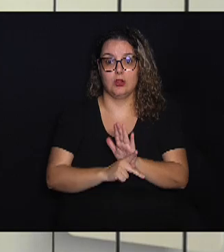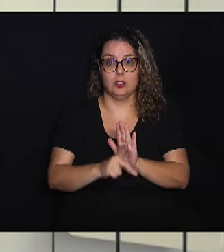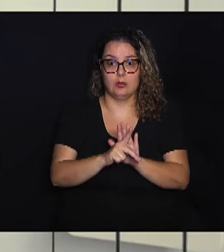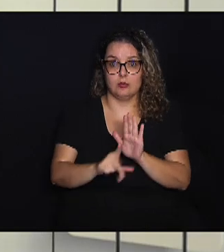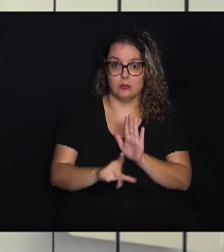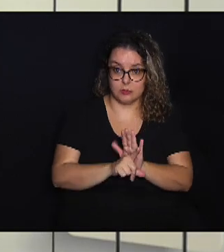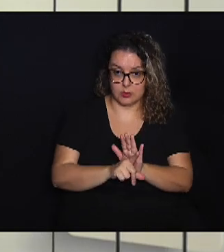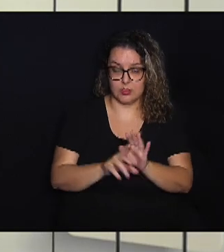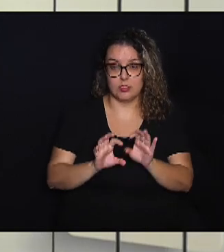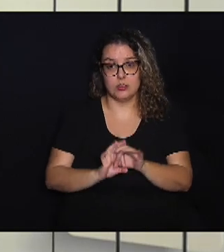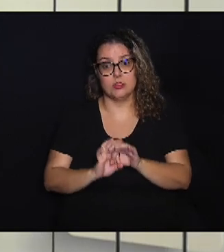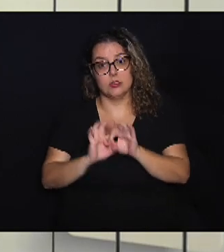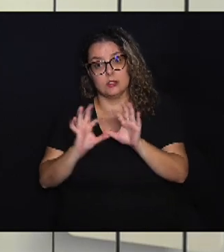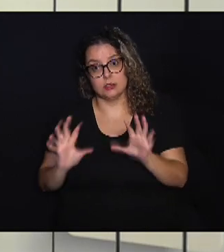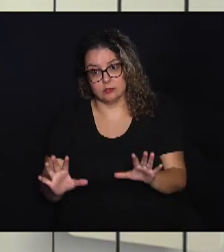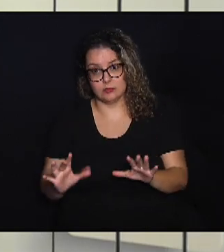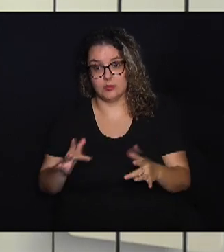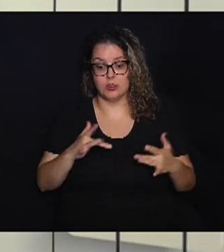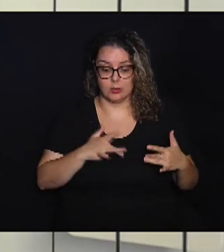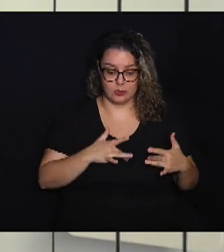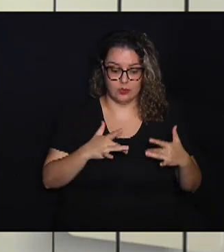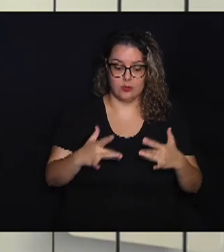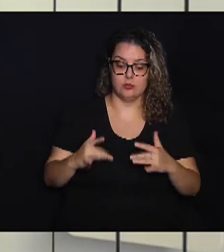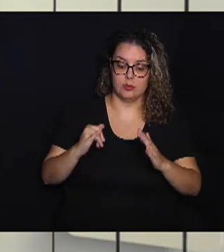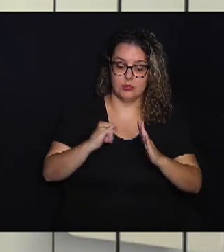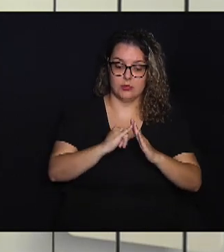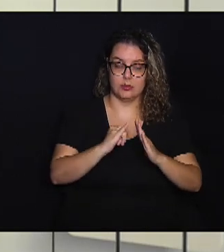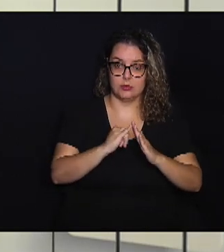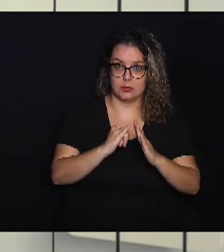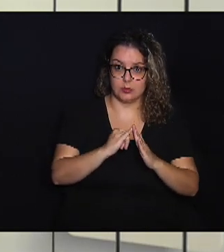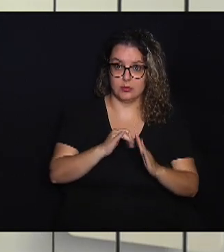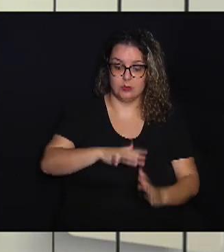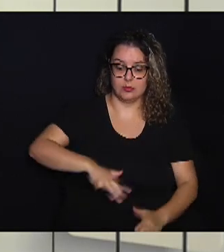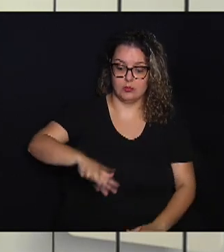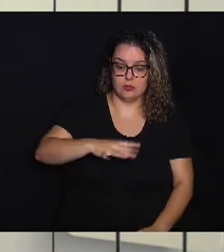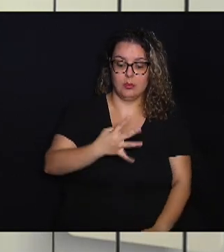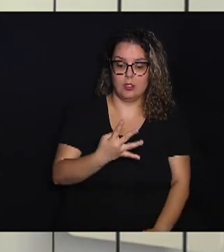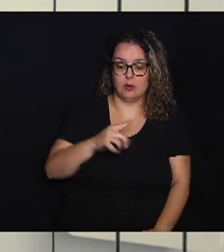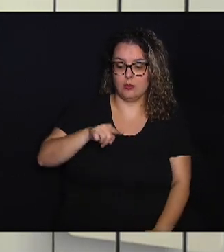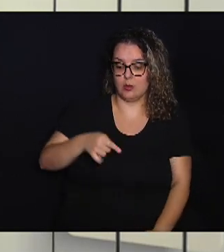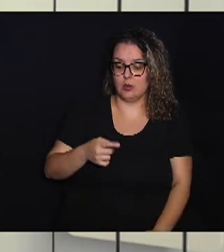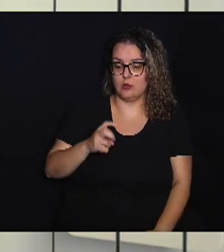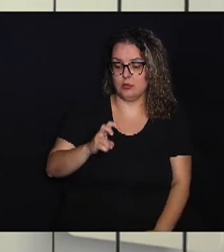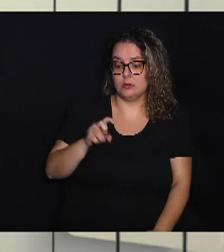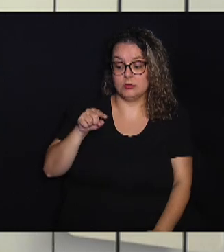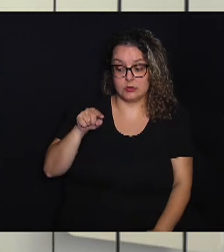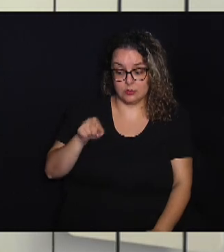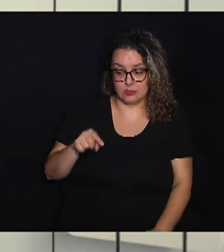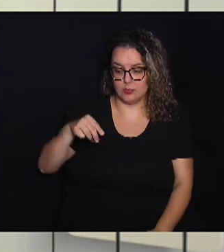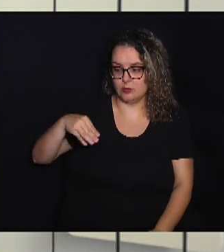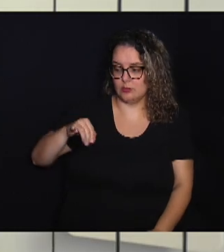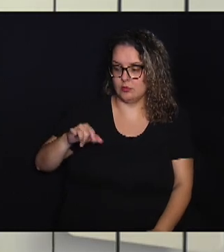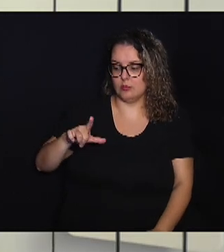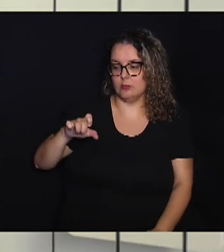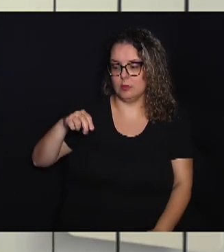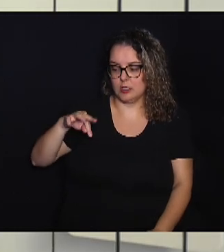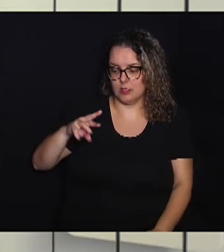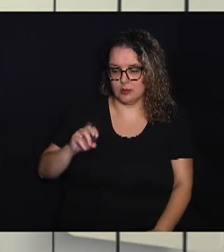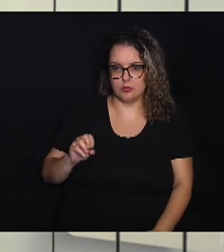que autoriza a doação de um imóvel com área de 4,5 mil metros quadrados, pertencente